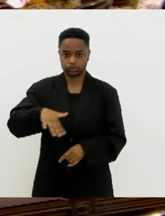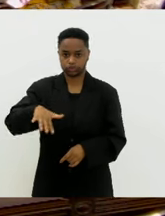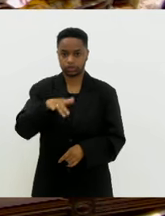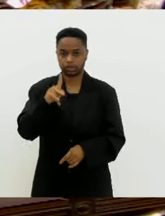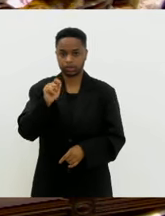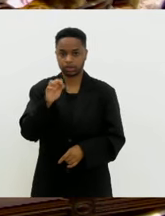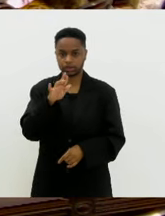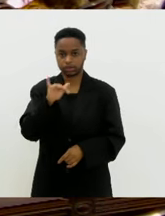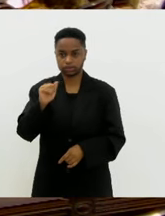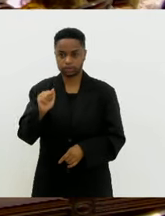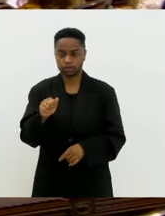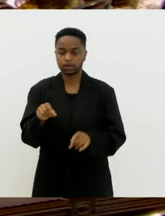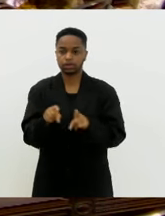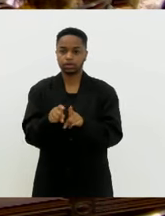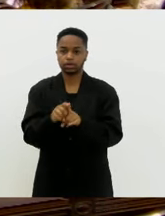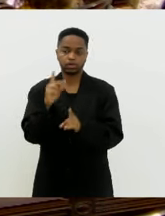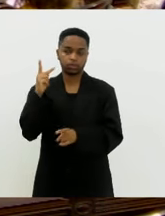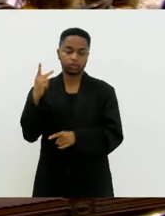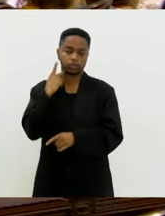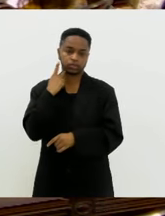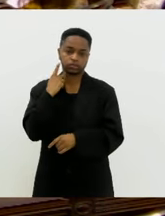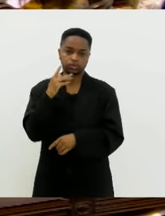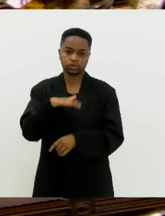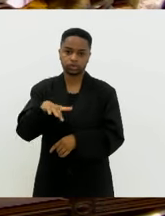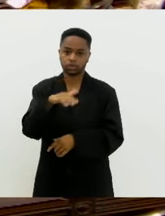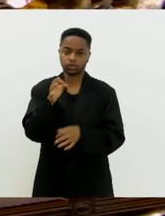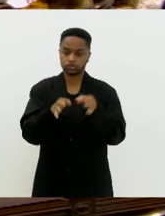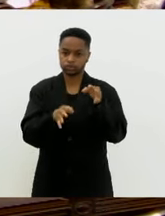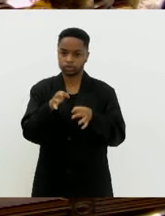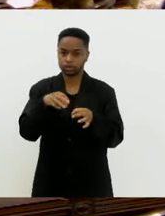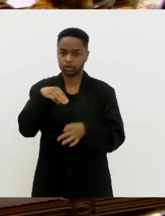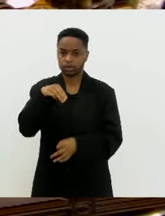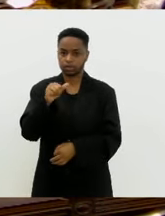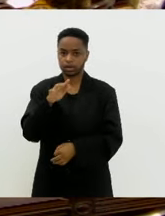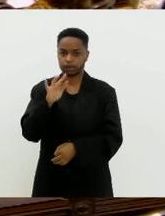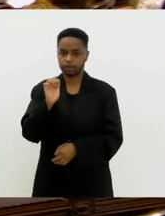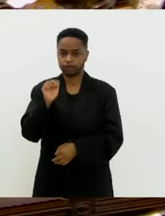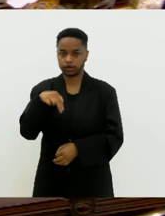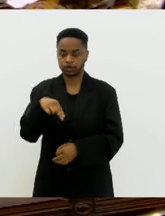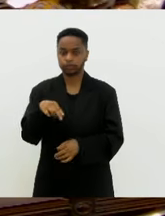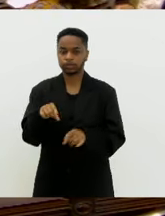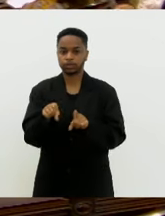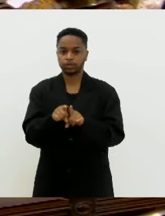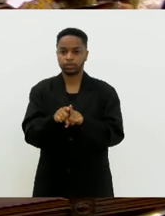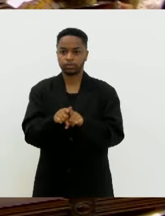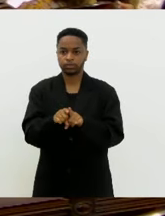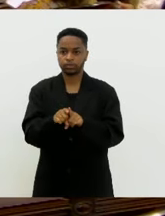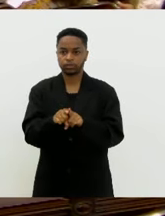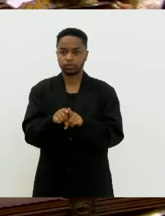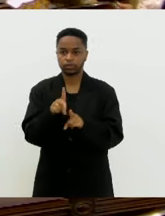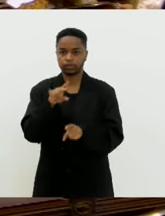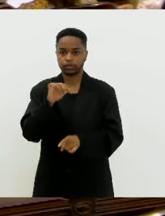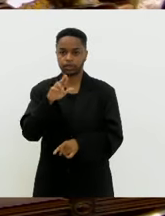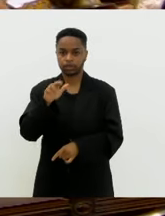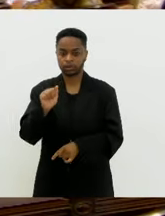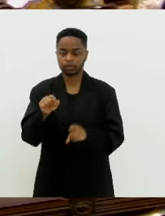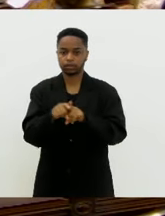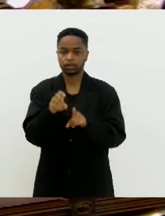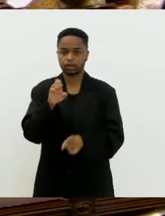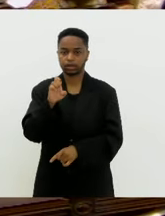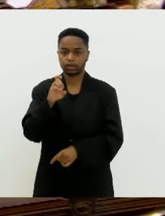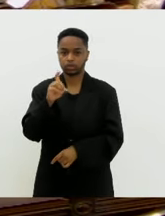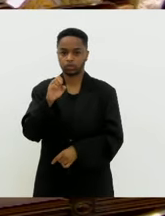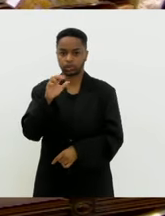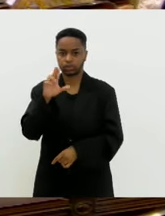os subprocuradores-gerais de justiça, doutores Marfan Vieira e Eduardo Lima Neto.